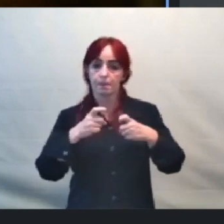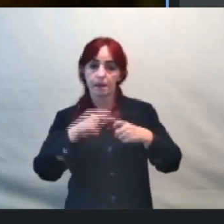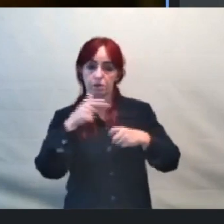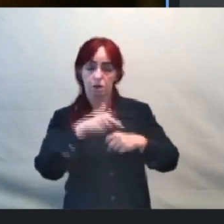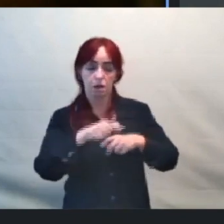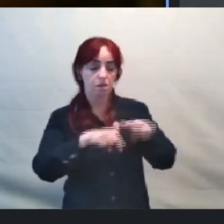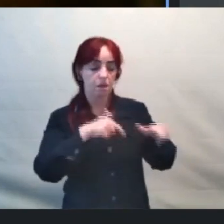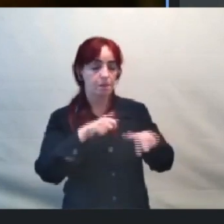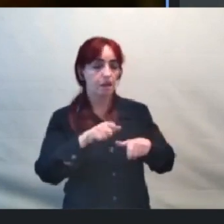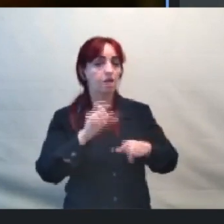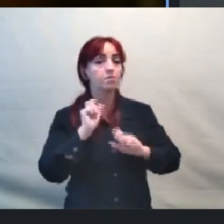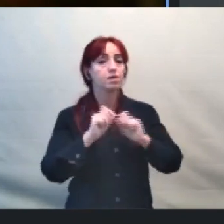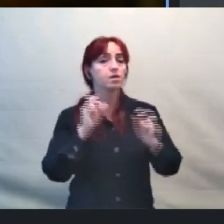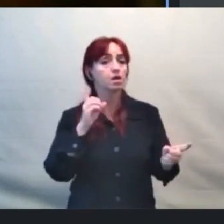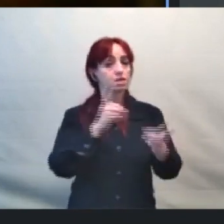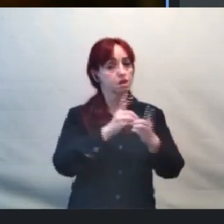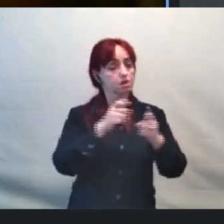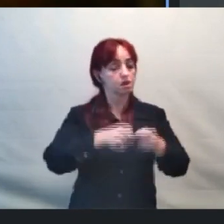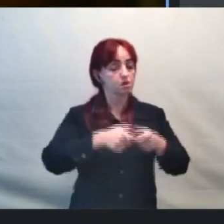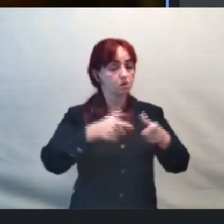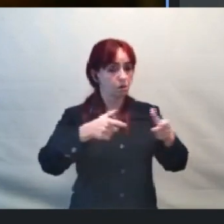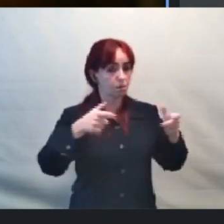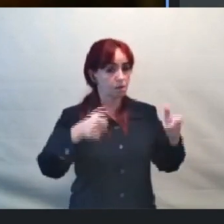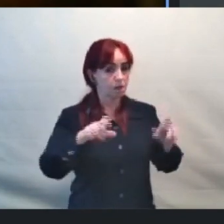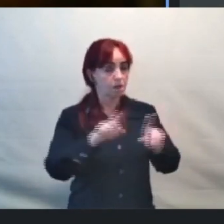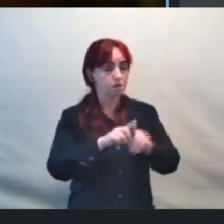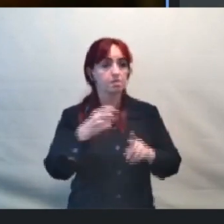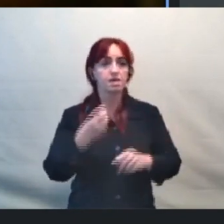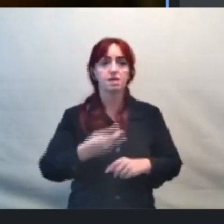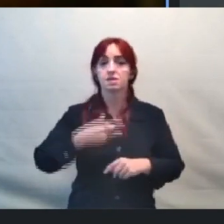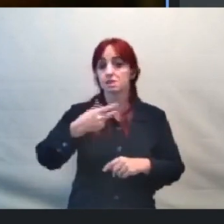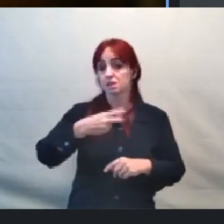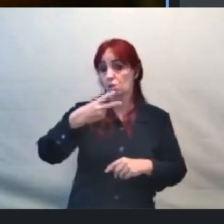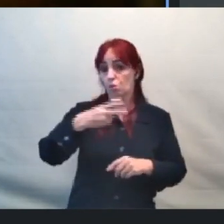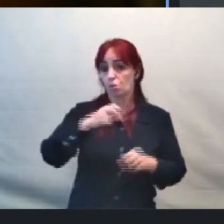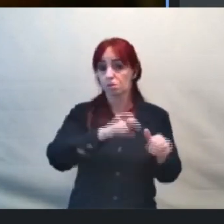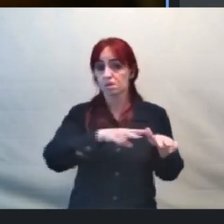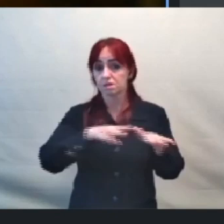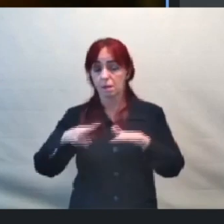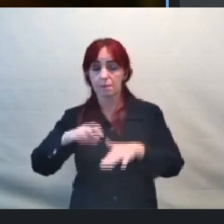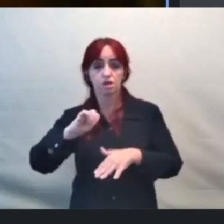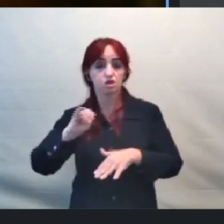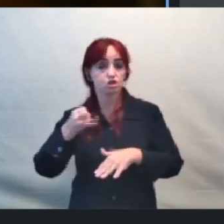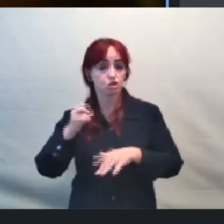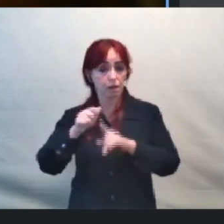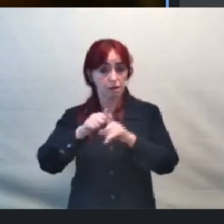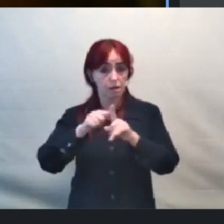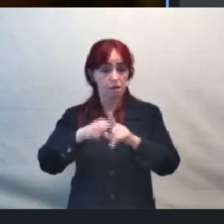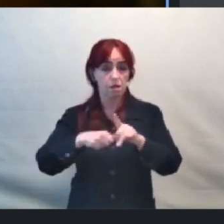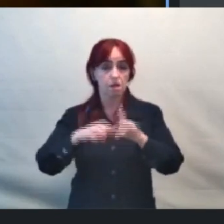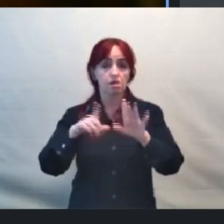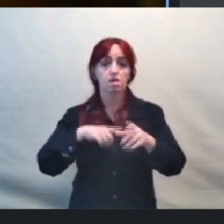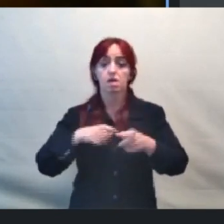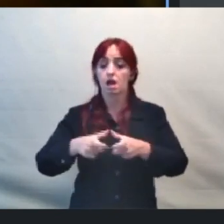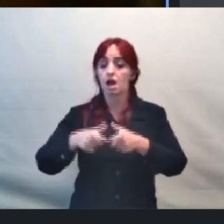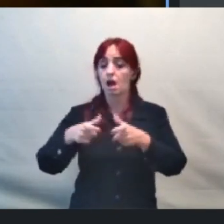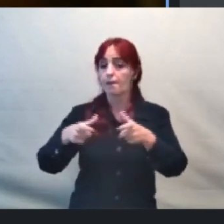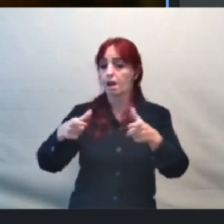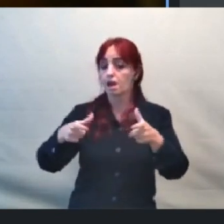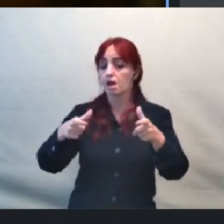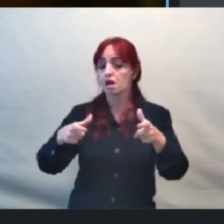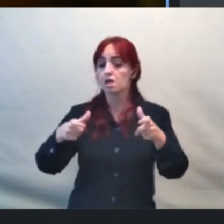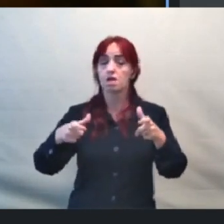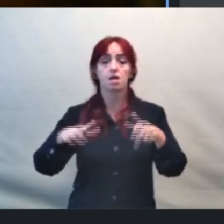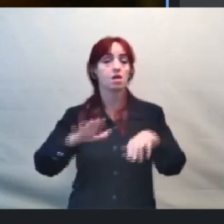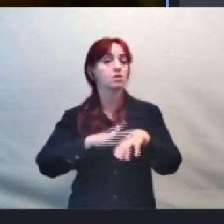ampliar os atendimentos. E desde a segunda semana, então, de janeiro, a gente vem ampliando